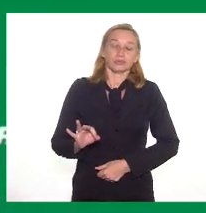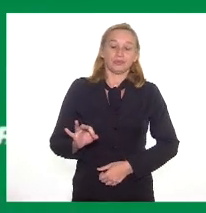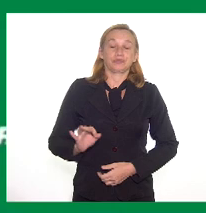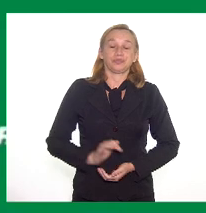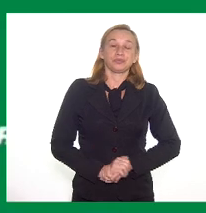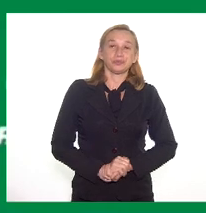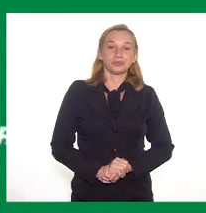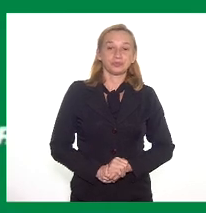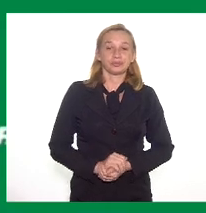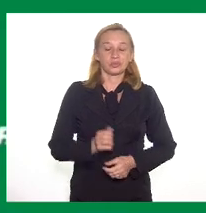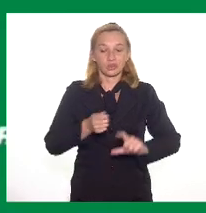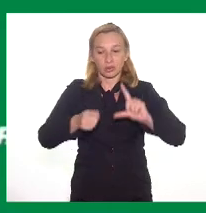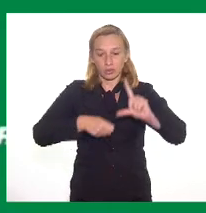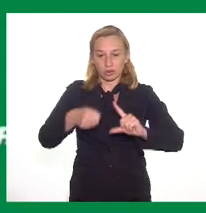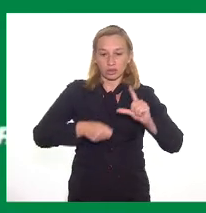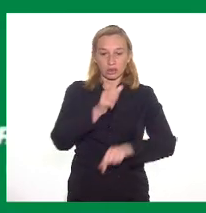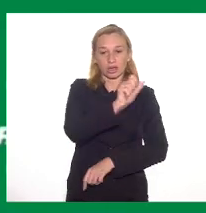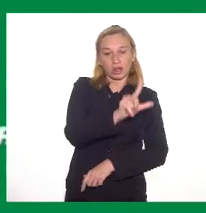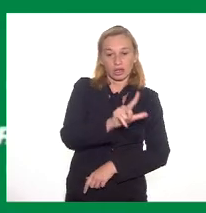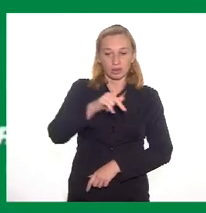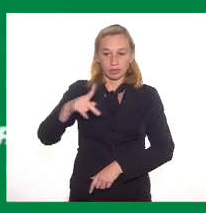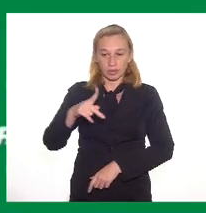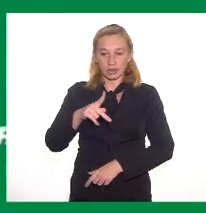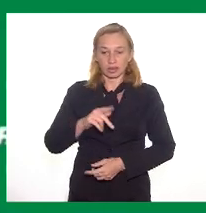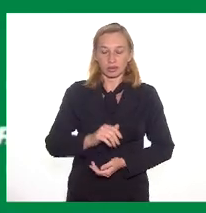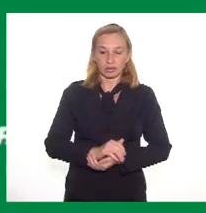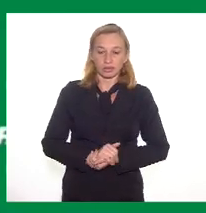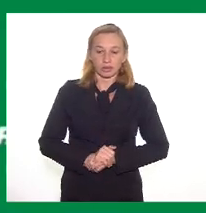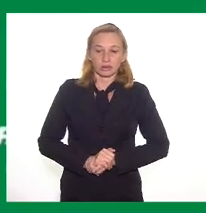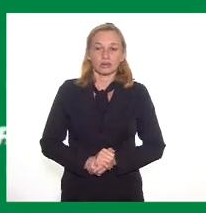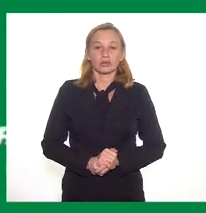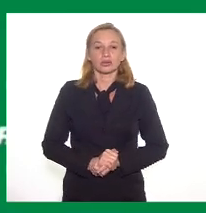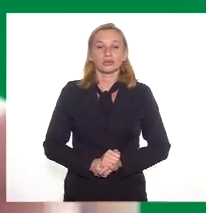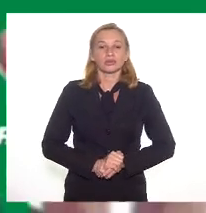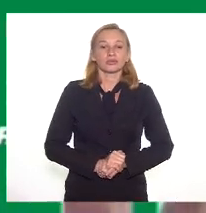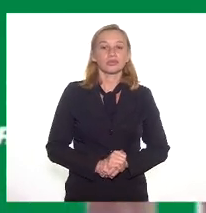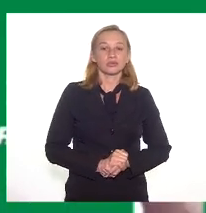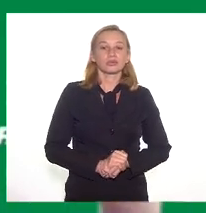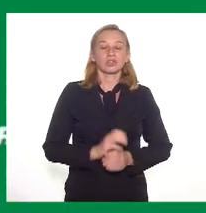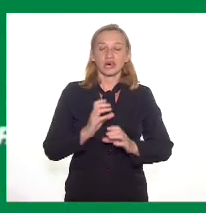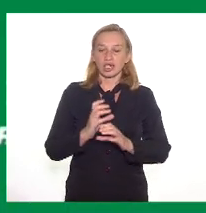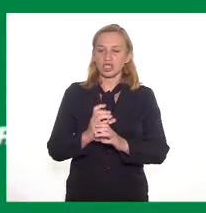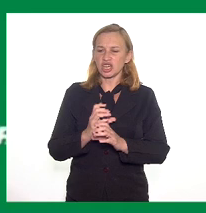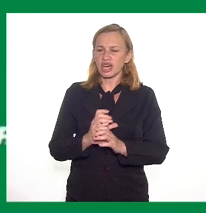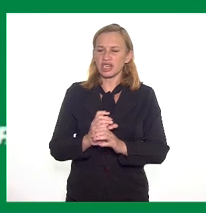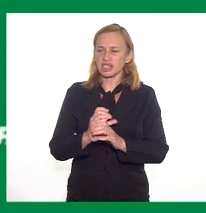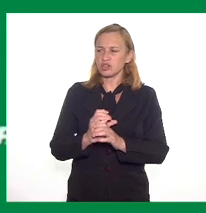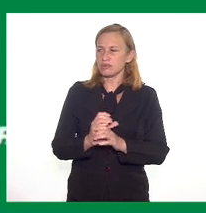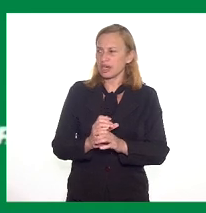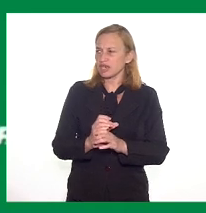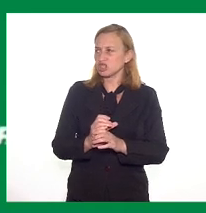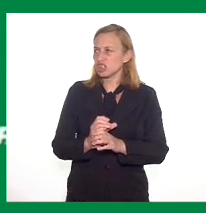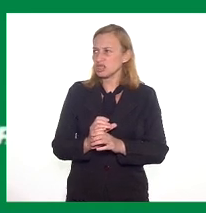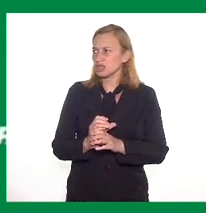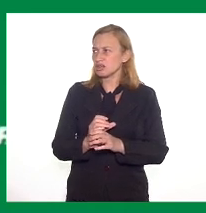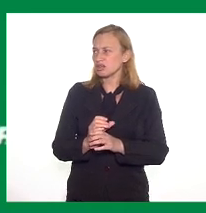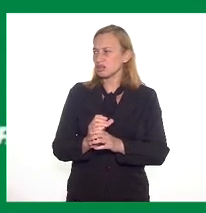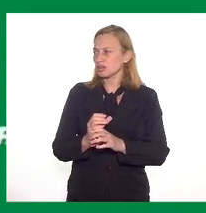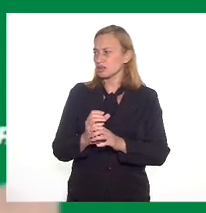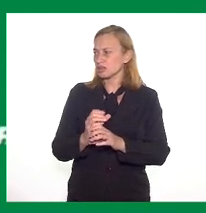logística de EIP, né, logística de exploração e produção e de engenharia submarina, arvorando a bandeira brasileira,